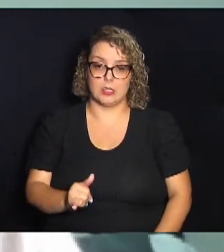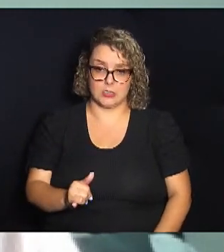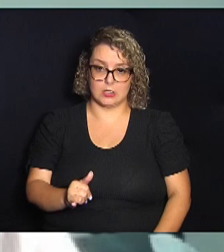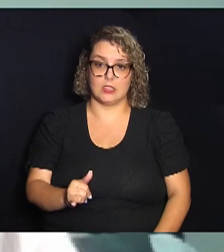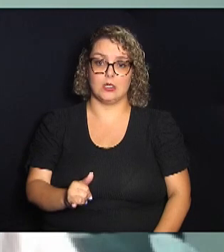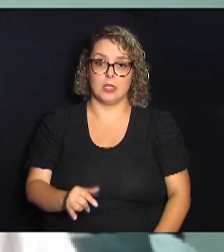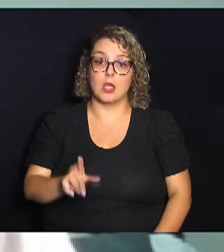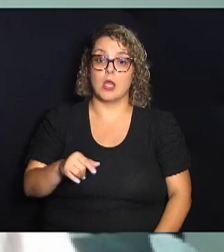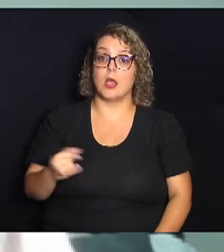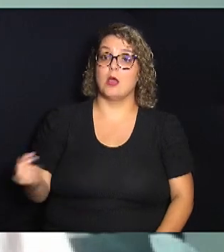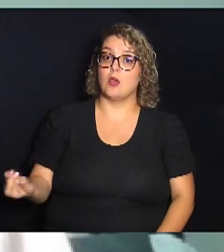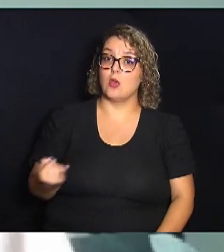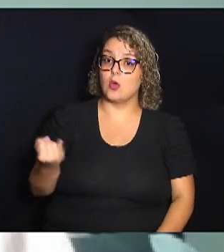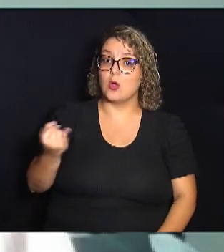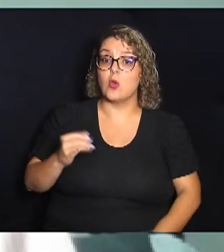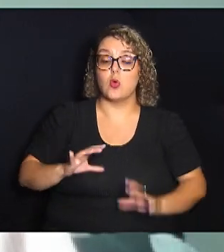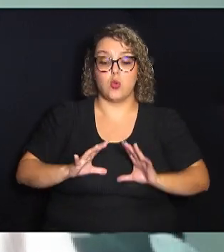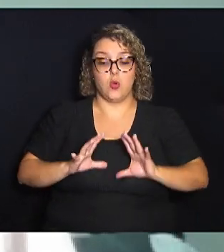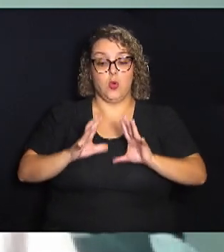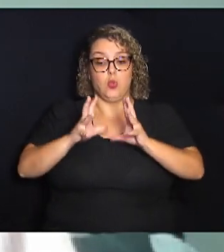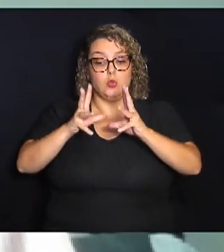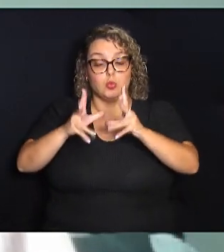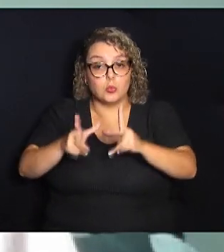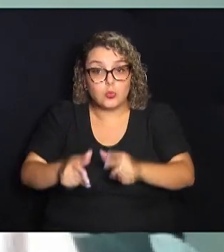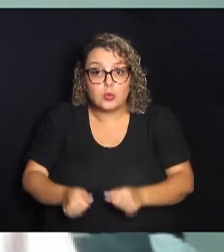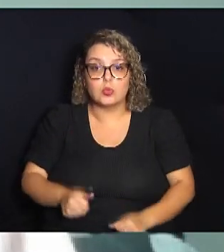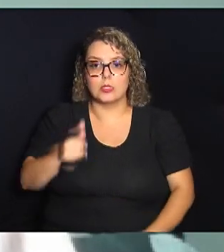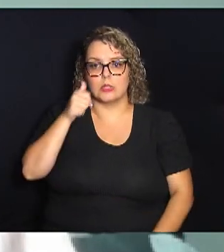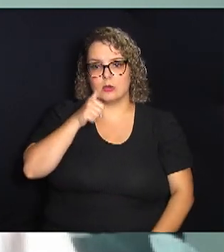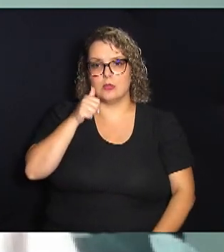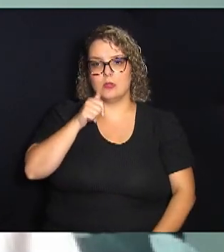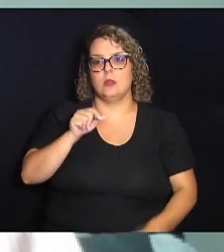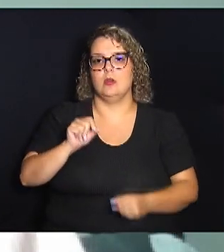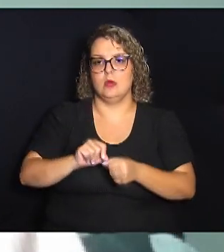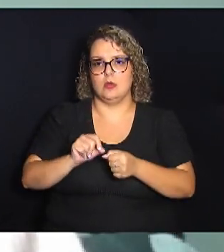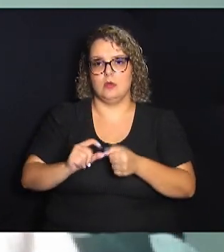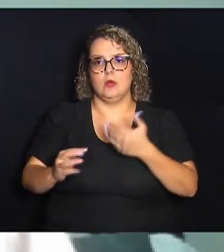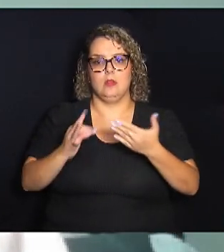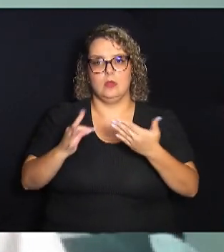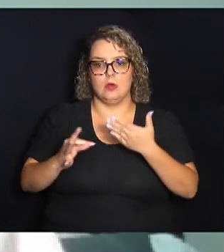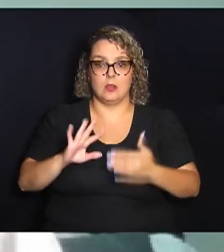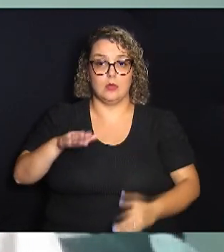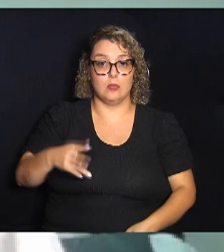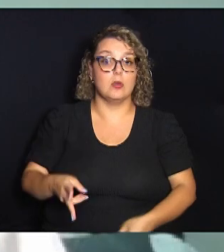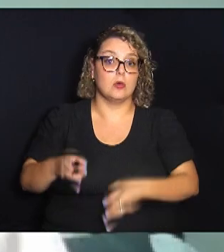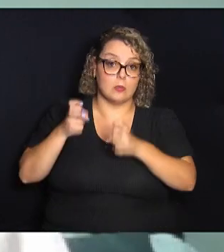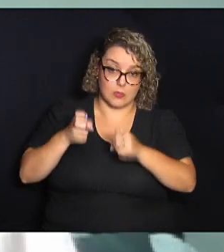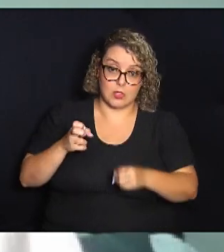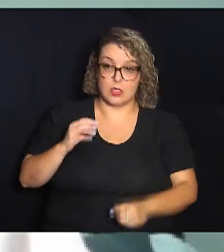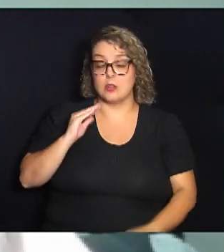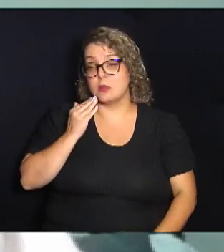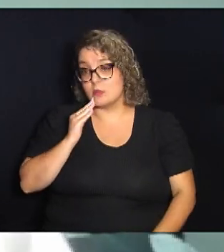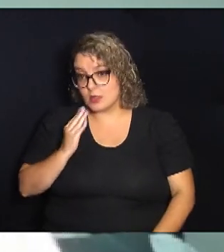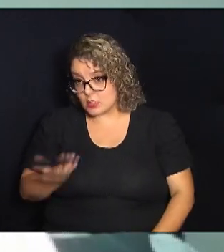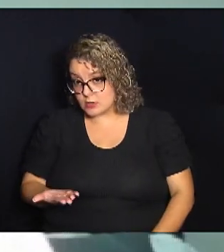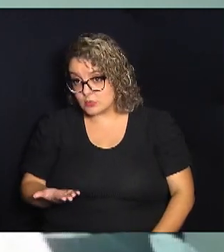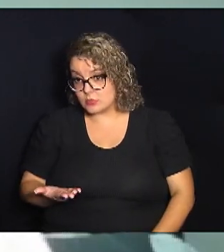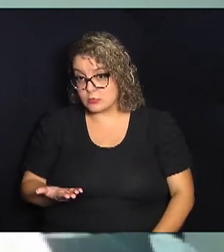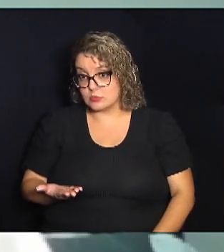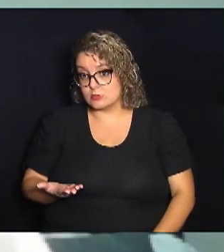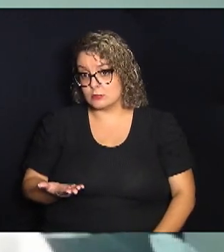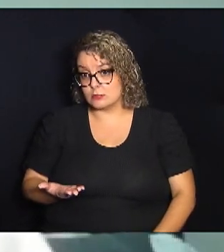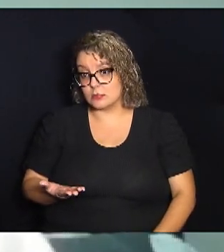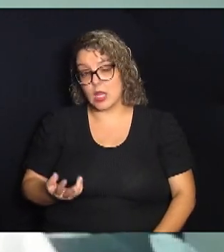muito importante que todas as mulheres façam sua terapia hormonal quando identificada a deficiência. A menos que ela